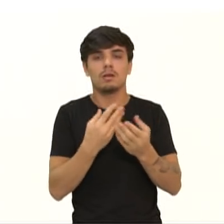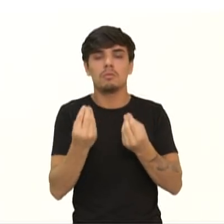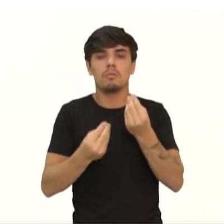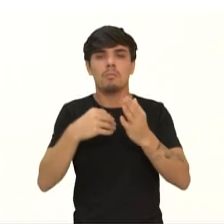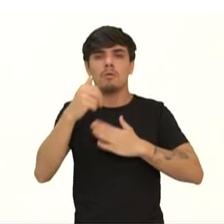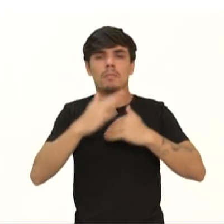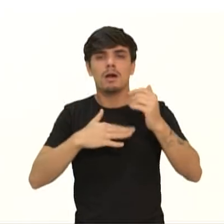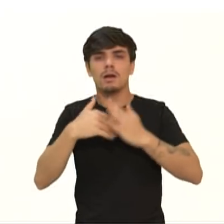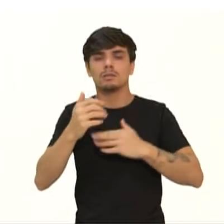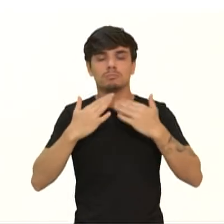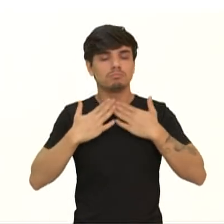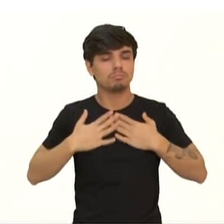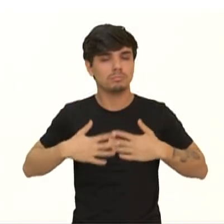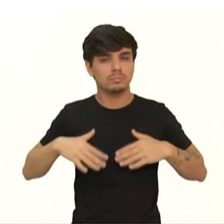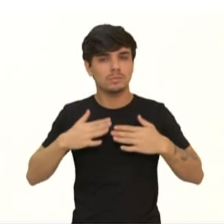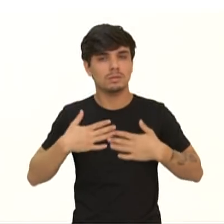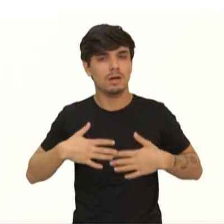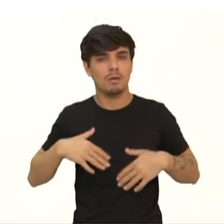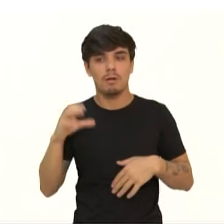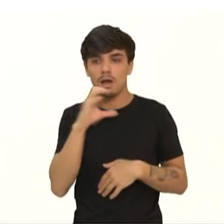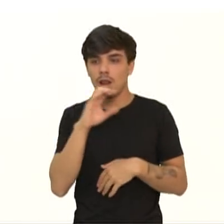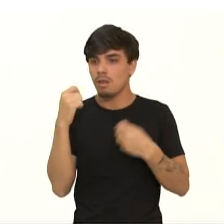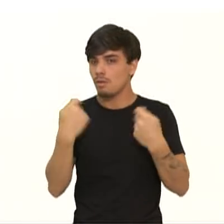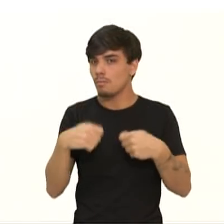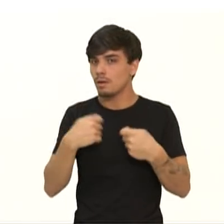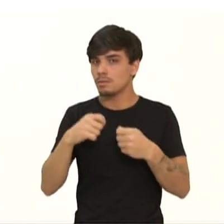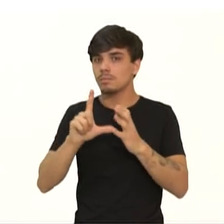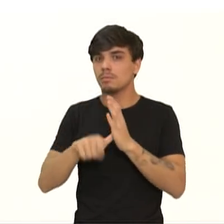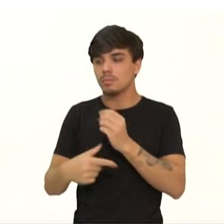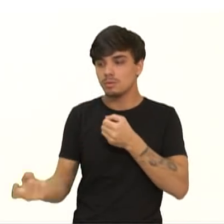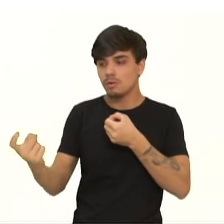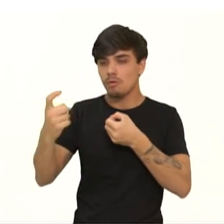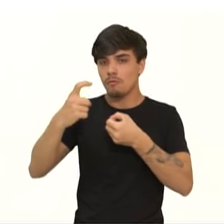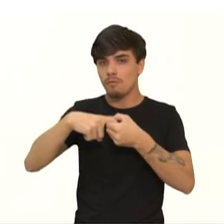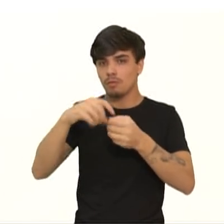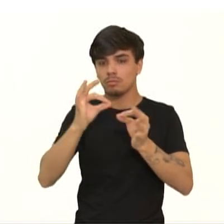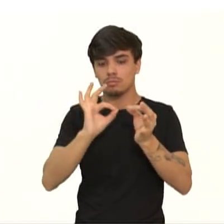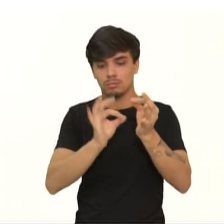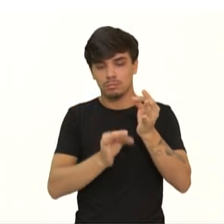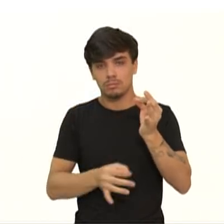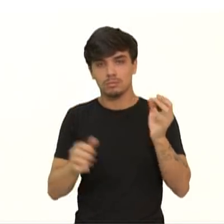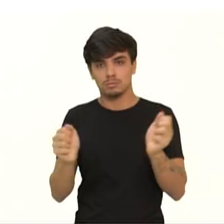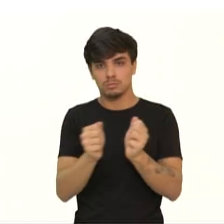sem pressa, vamos fazer a atividade? Daqui a pouco a professora volta e corrige para vocês.